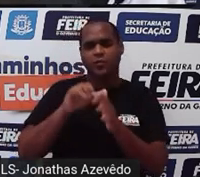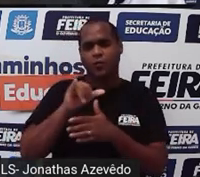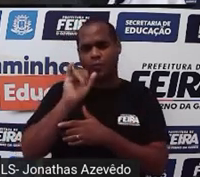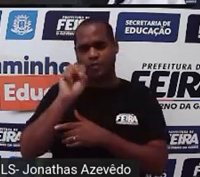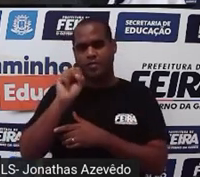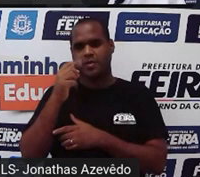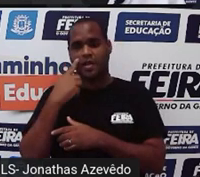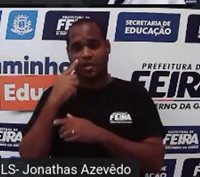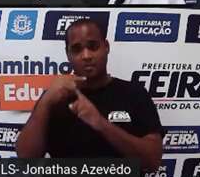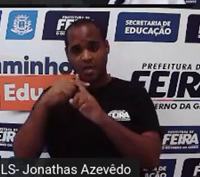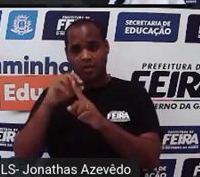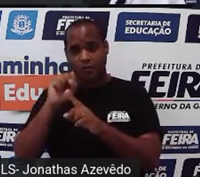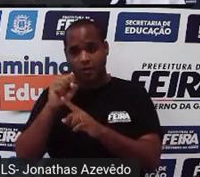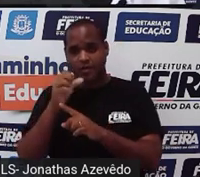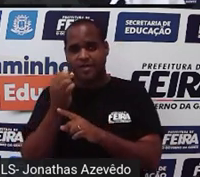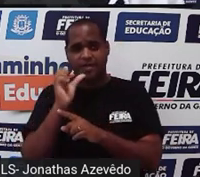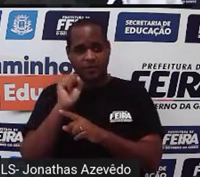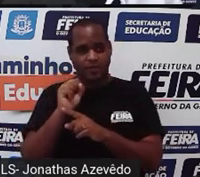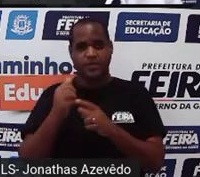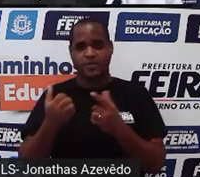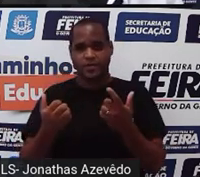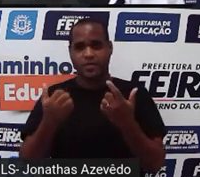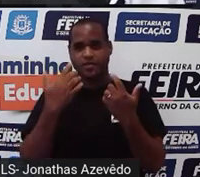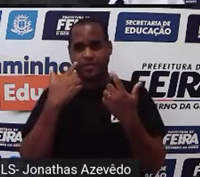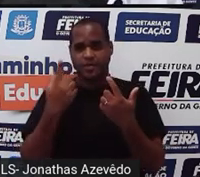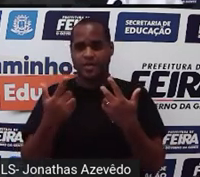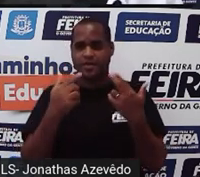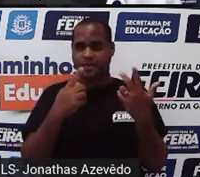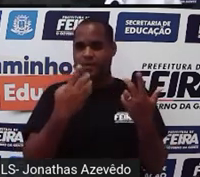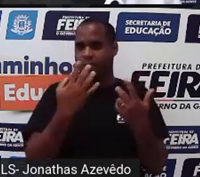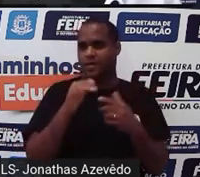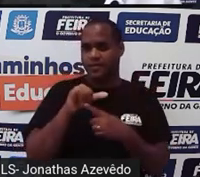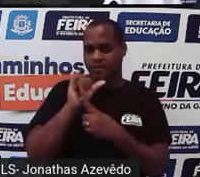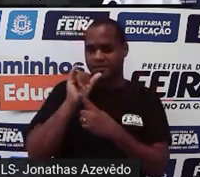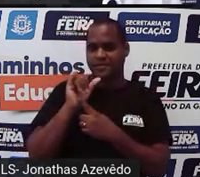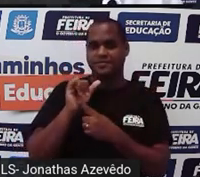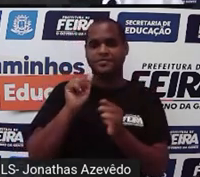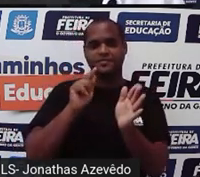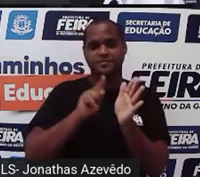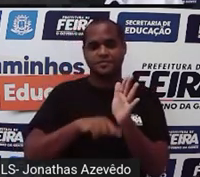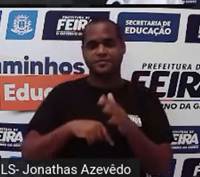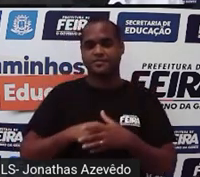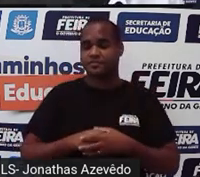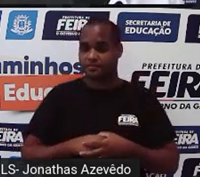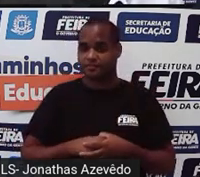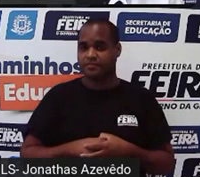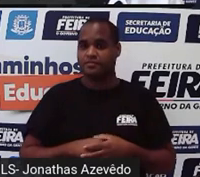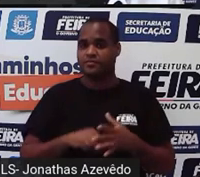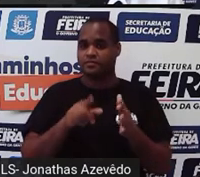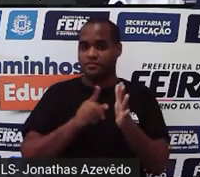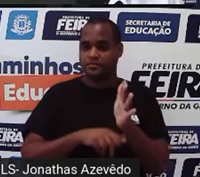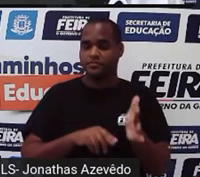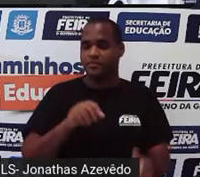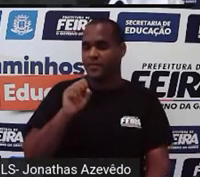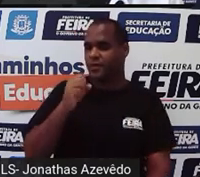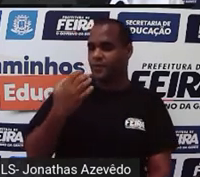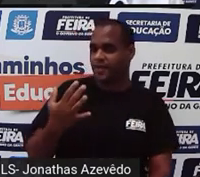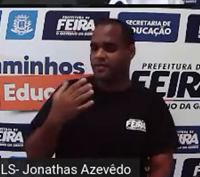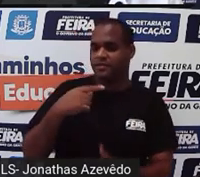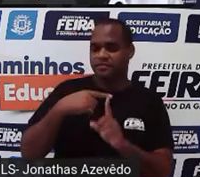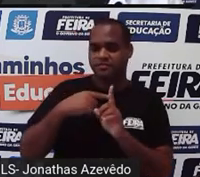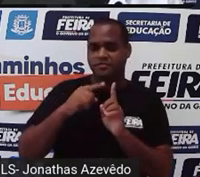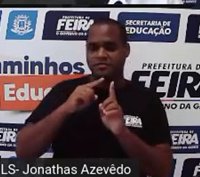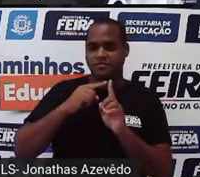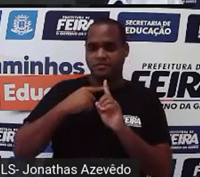mais oito devo 12 Tenho oito fico devendo 4 - 4y - 84